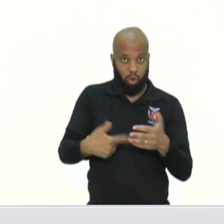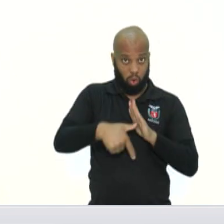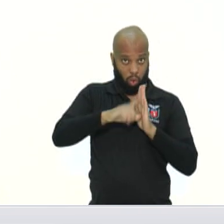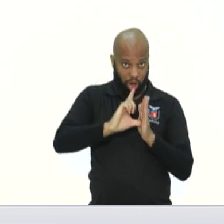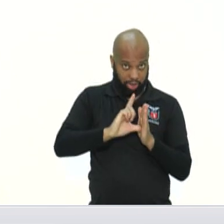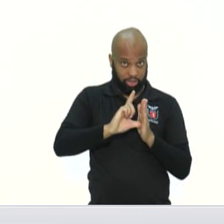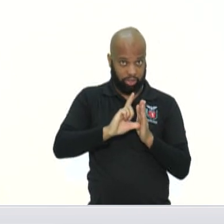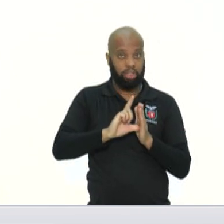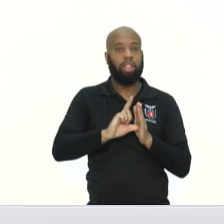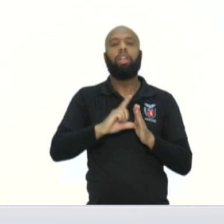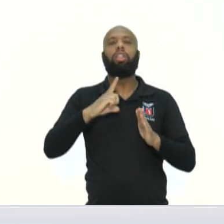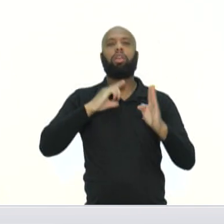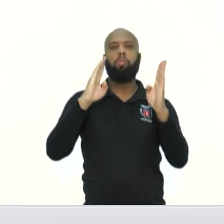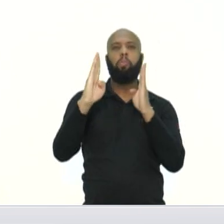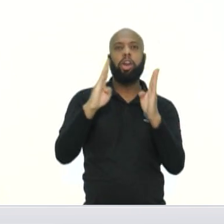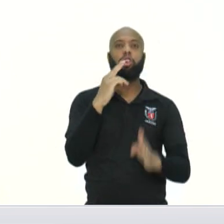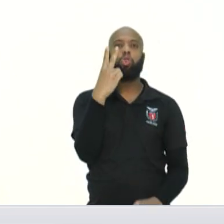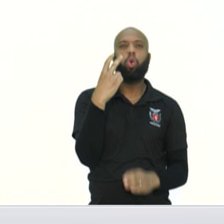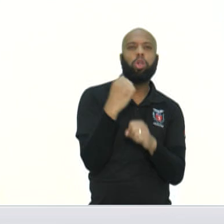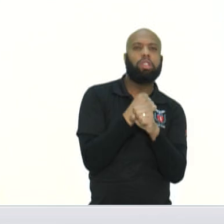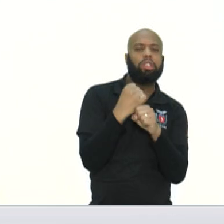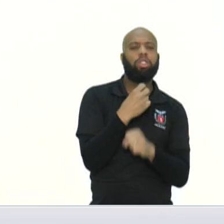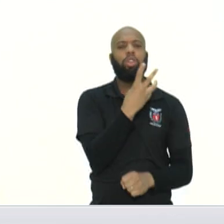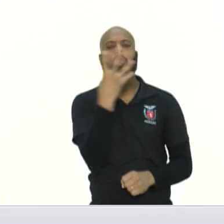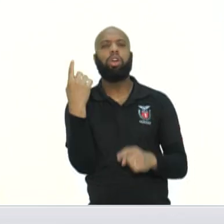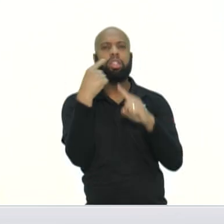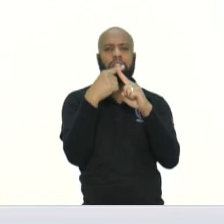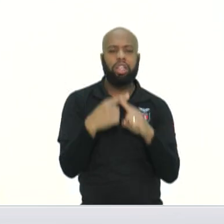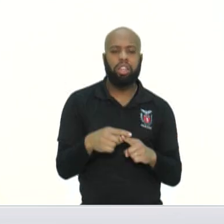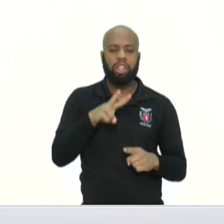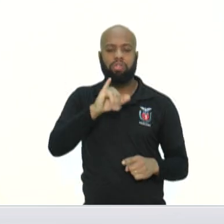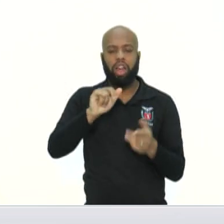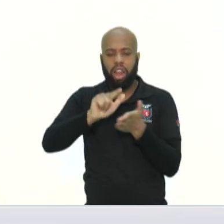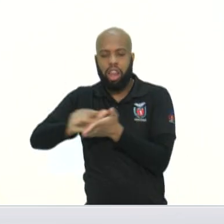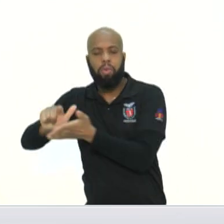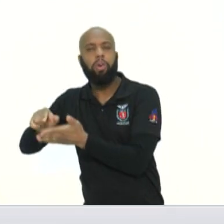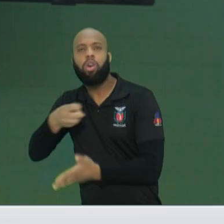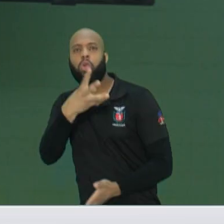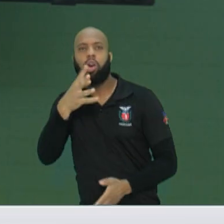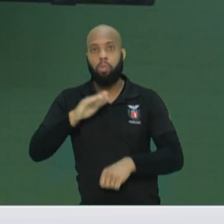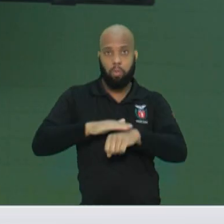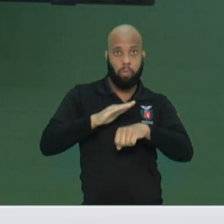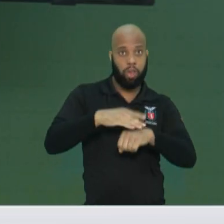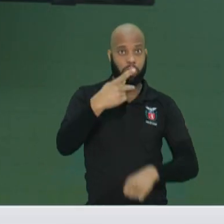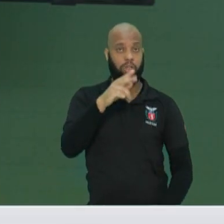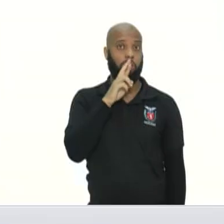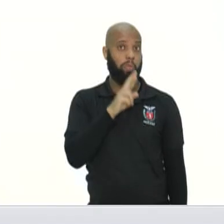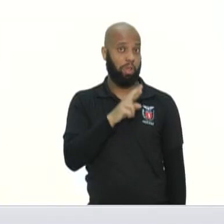gente, num período de 2 anos, quantas vezes precisamos limpar? Com você.